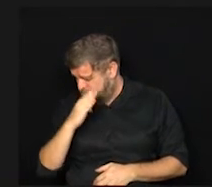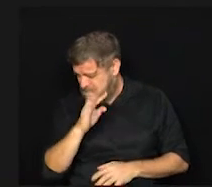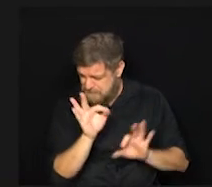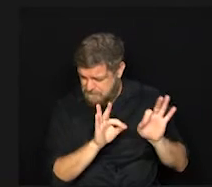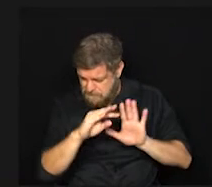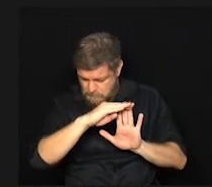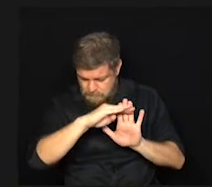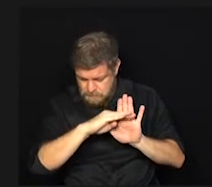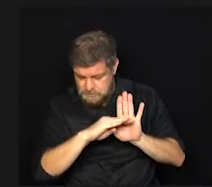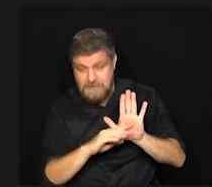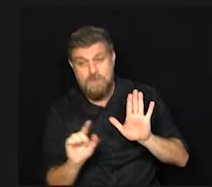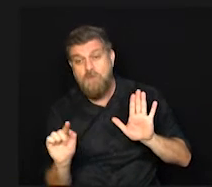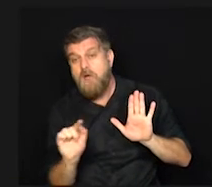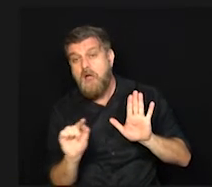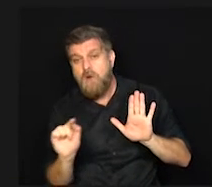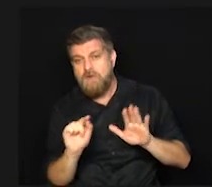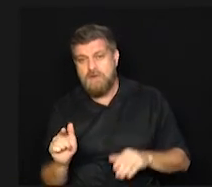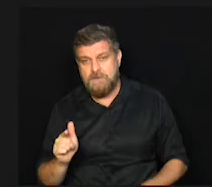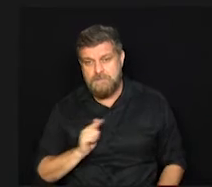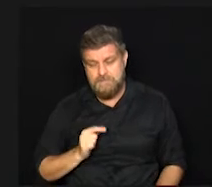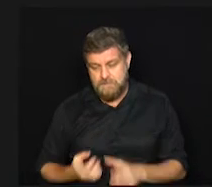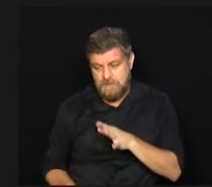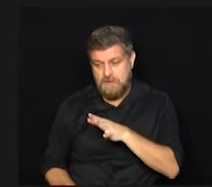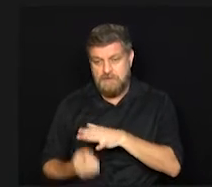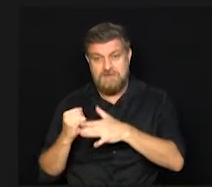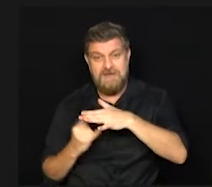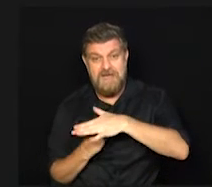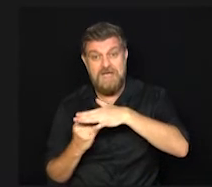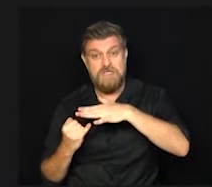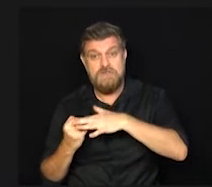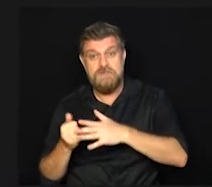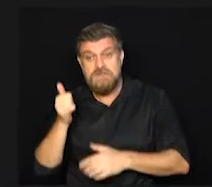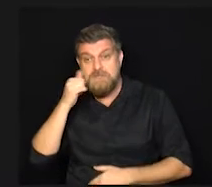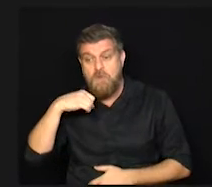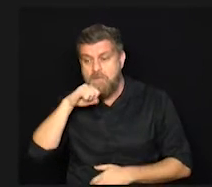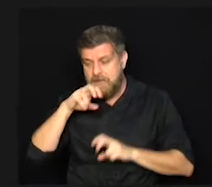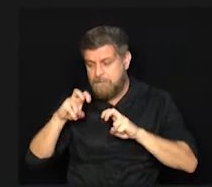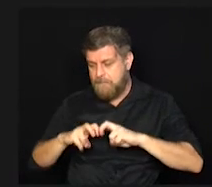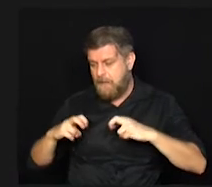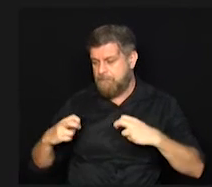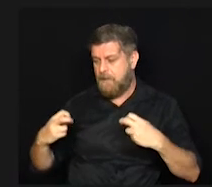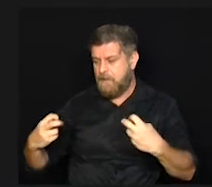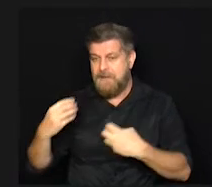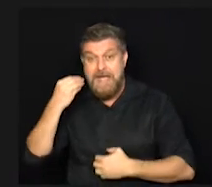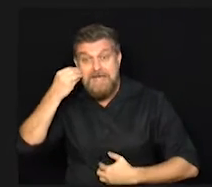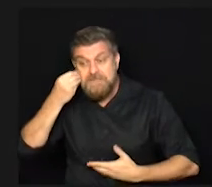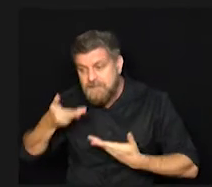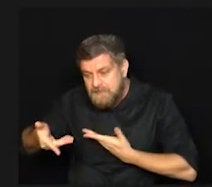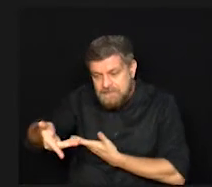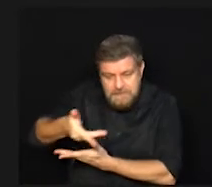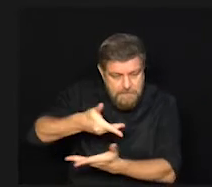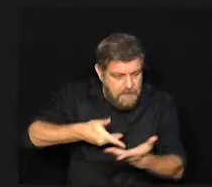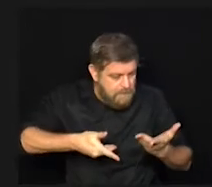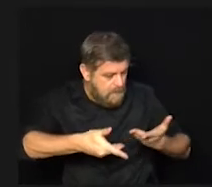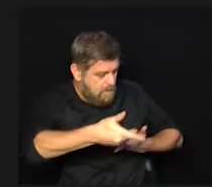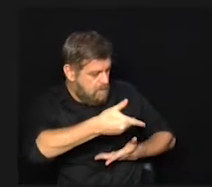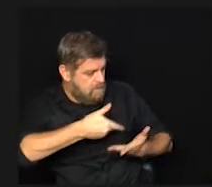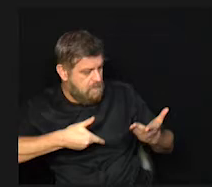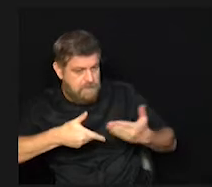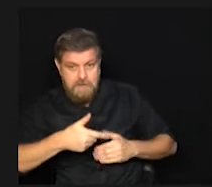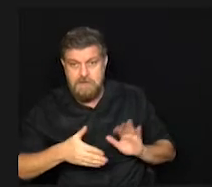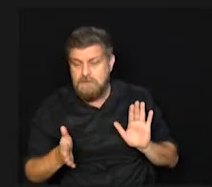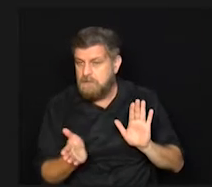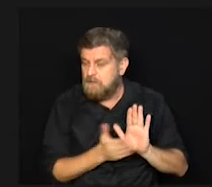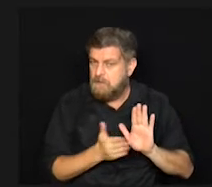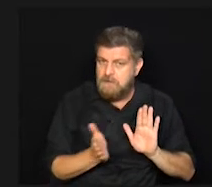projetos que nasceu a Rede de Mães foram as nossas rodas, né, de troca de experiência. E isso tomou uma